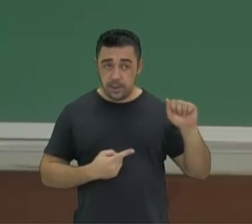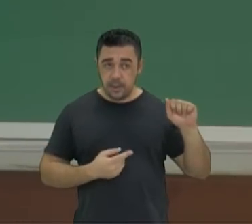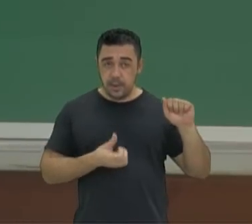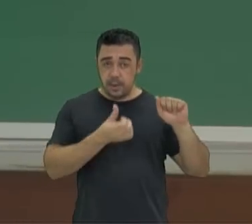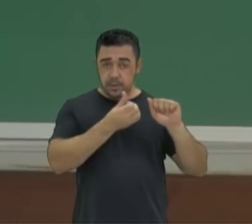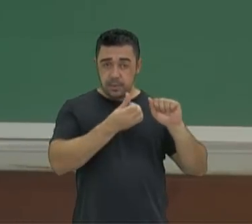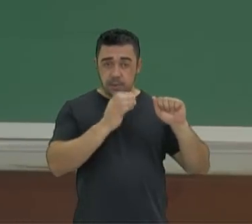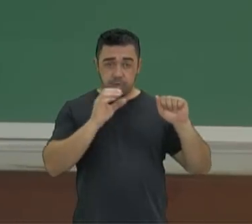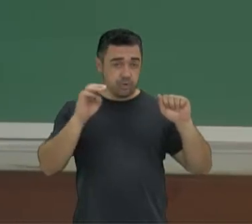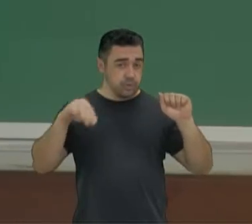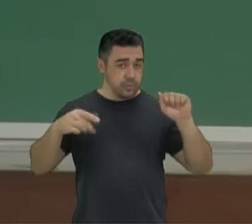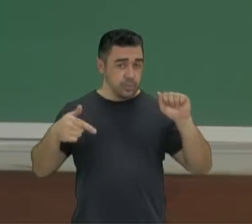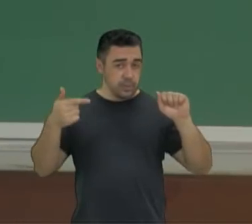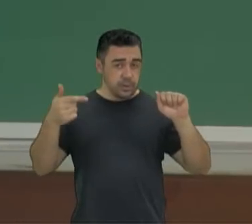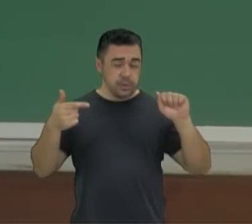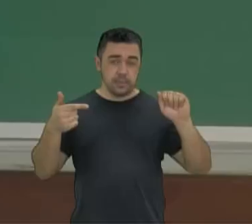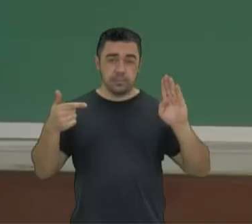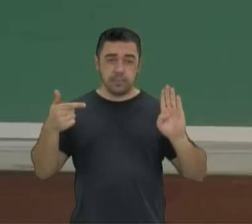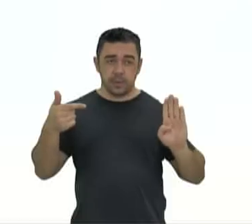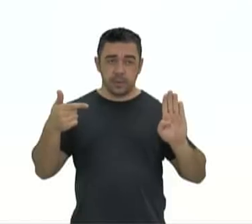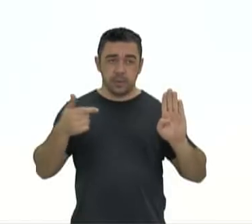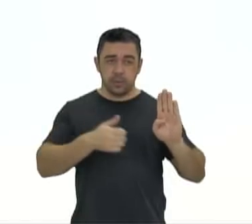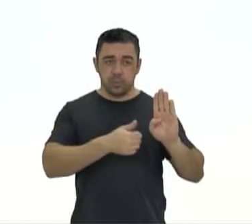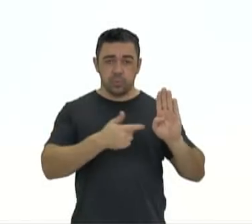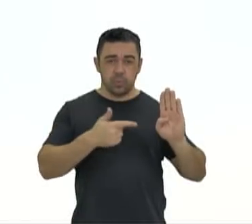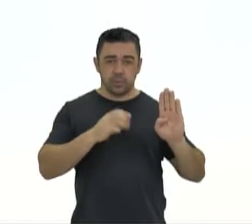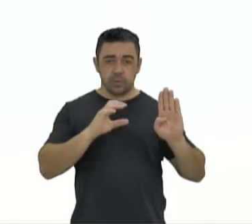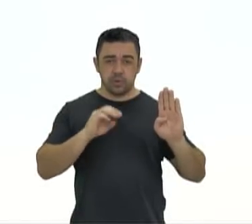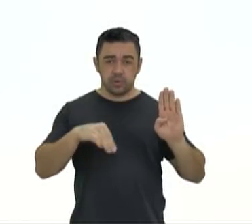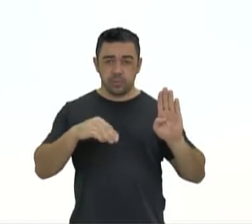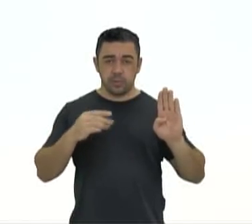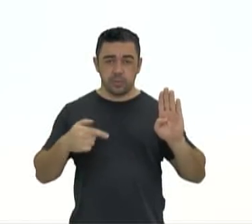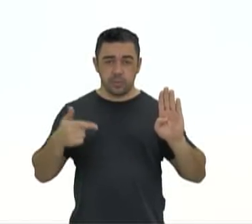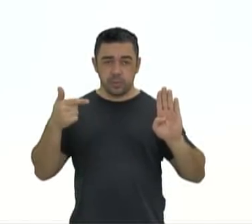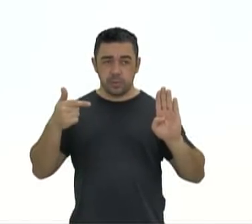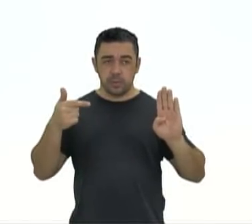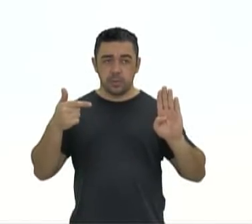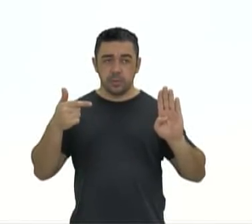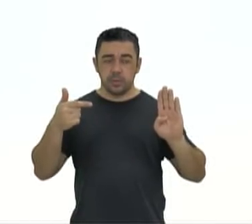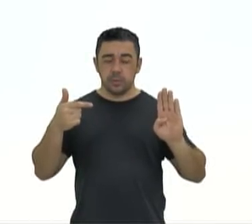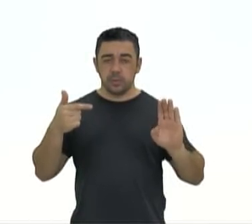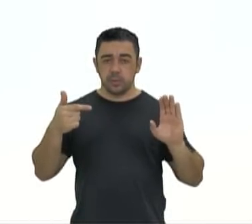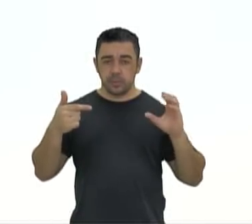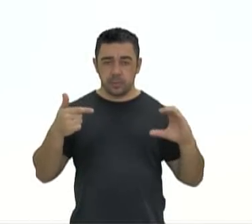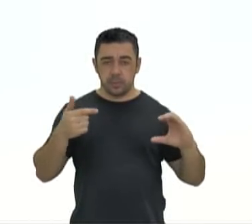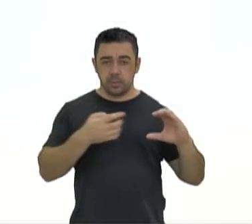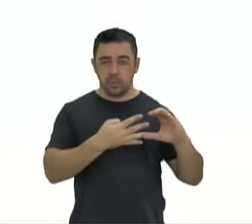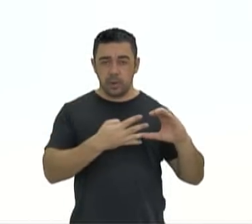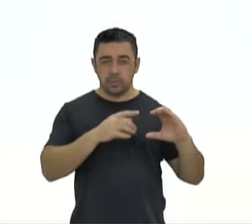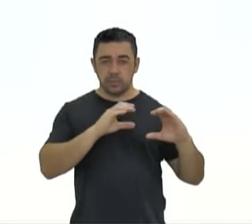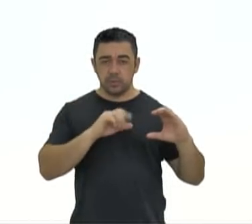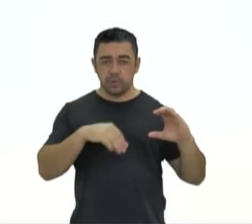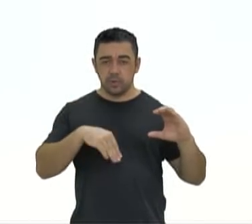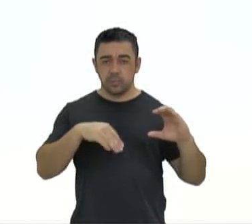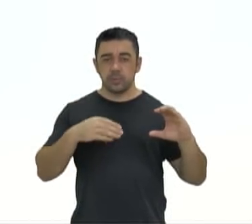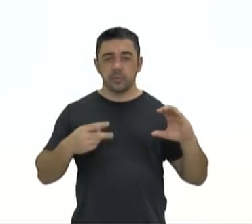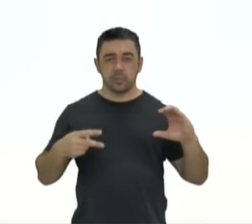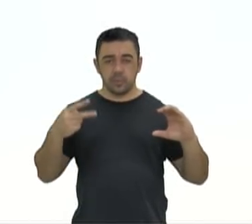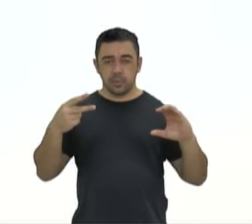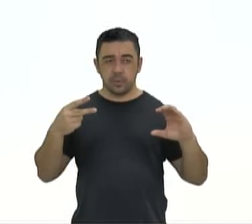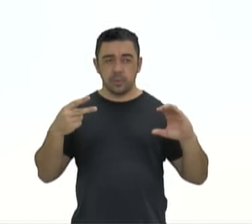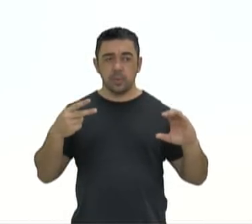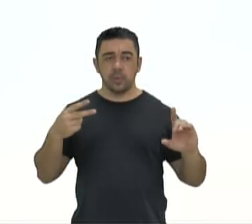6 centímetros quadrados. Letra B, 12 centímetros quadrados. Letra C, 4 centímetros quadrados. Ou letra